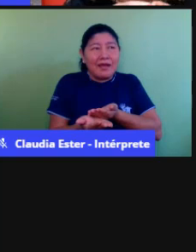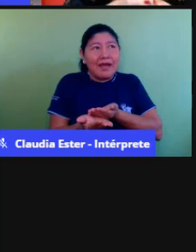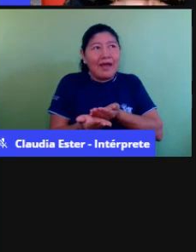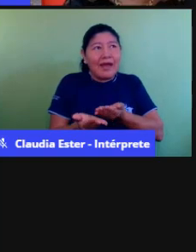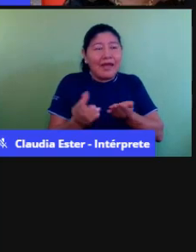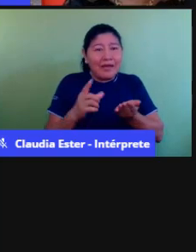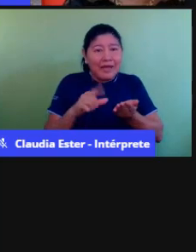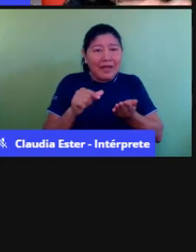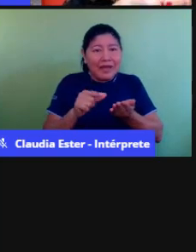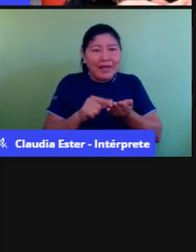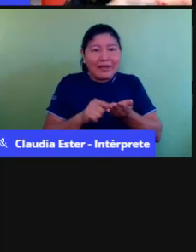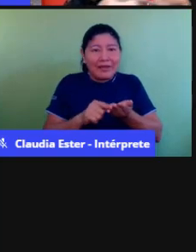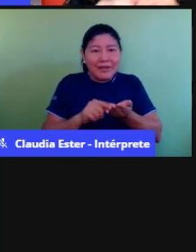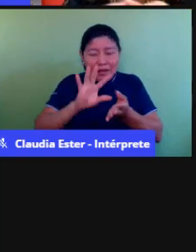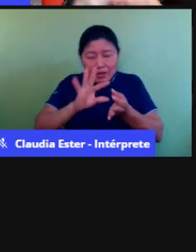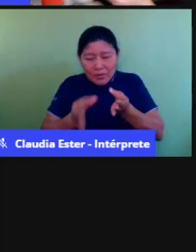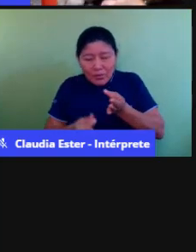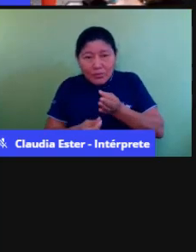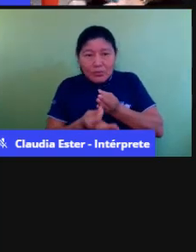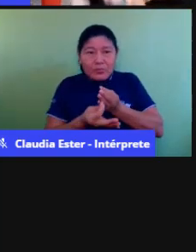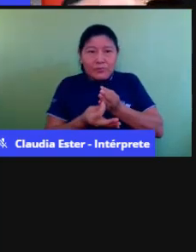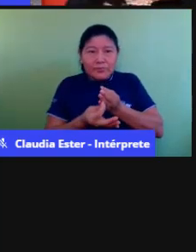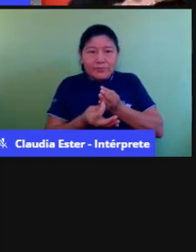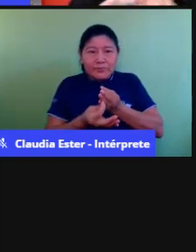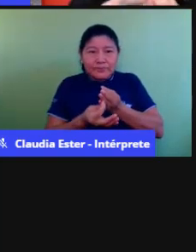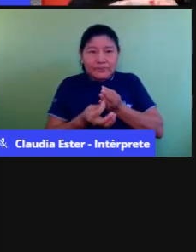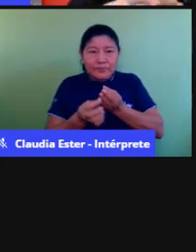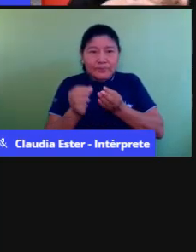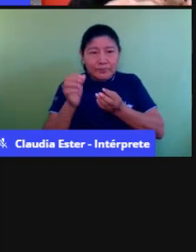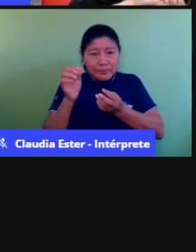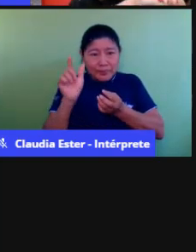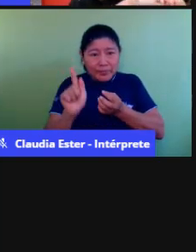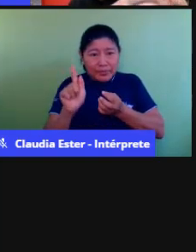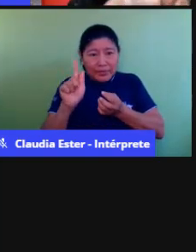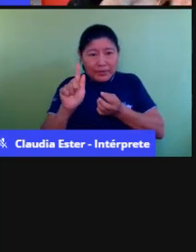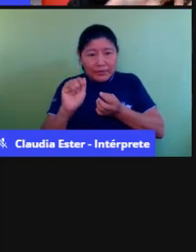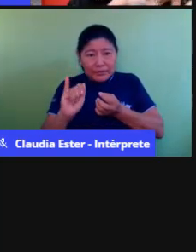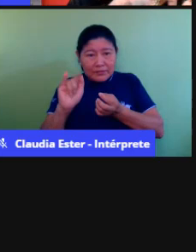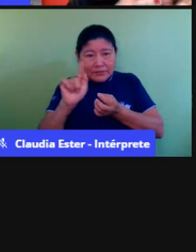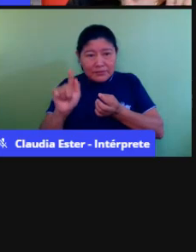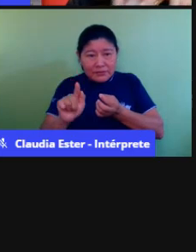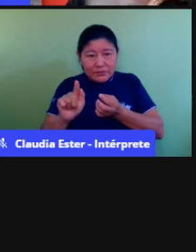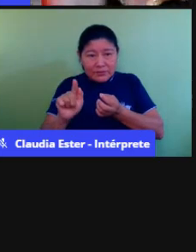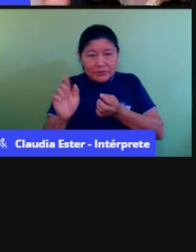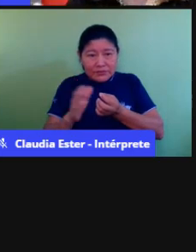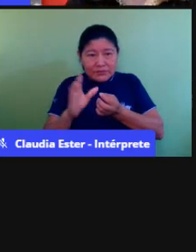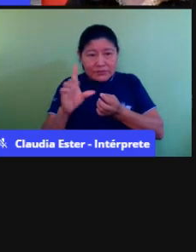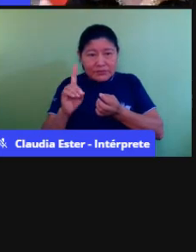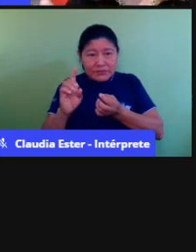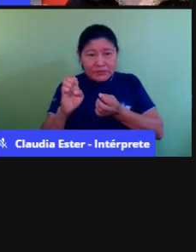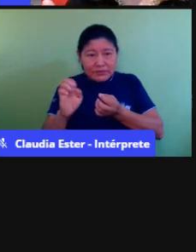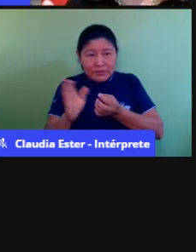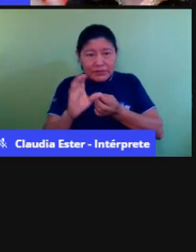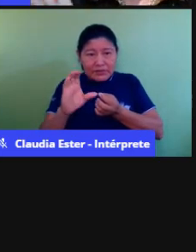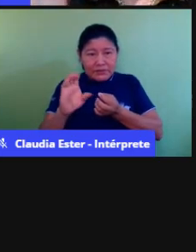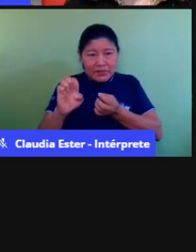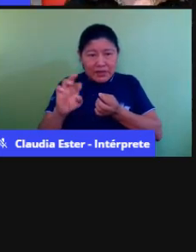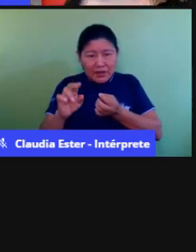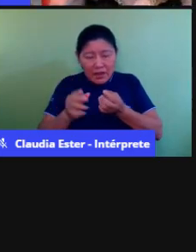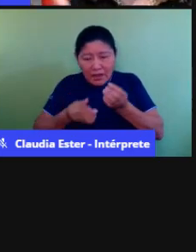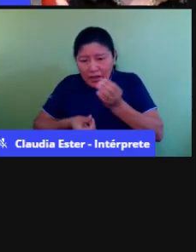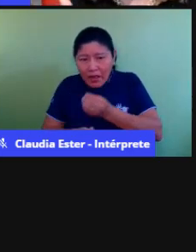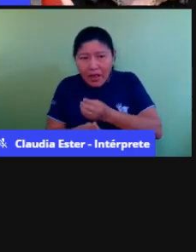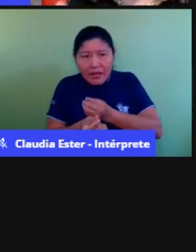pedaços de giz de cera, vários potinhos com giz de cera, e foi chamando as crianças para que entrasse ali. As crianças amaram essa atividade,